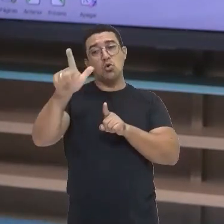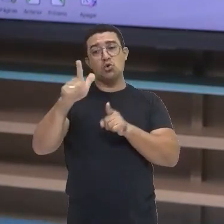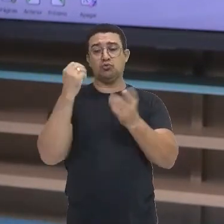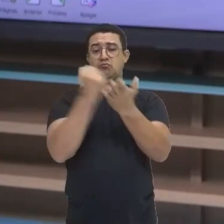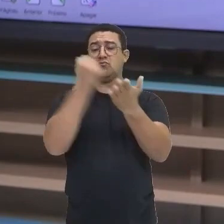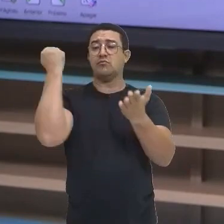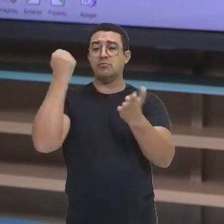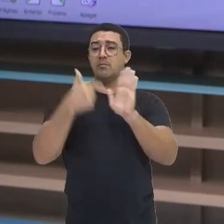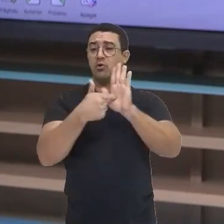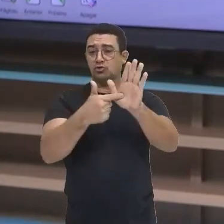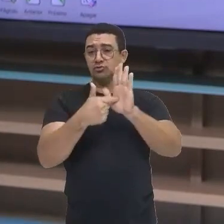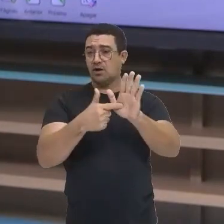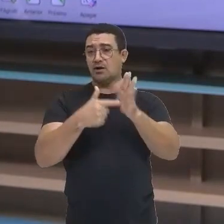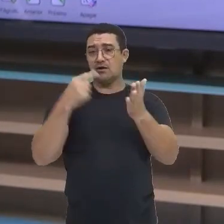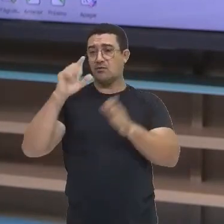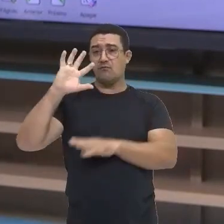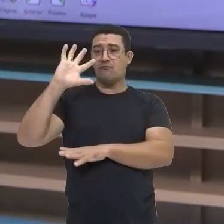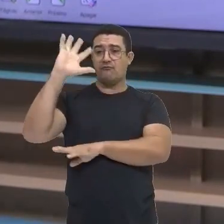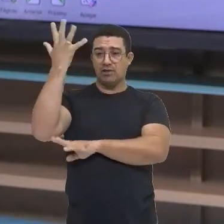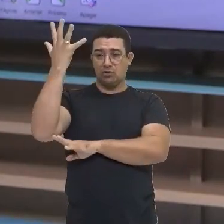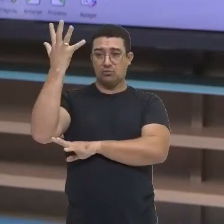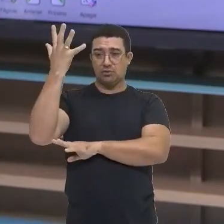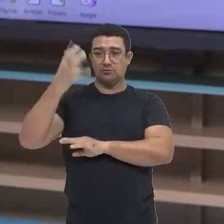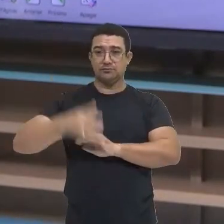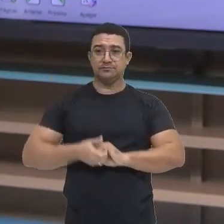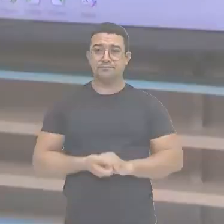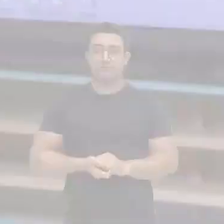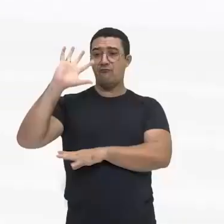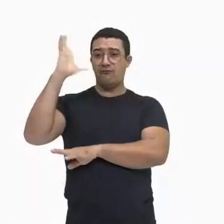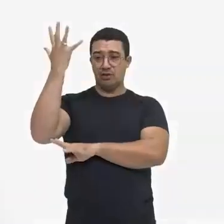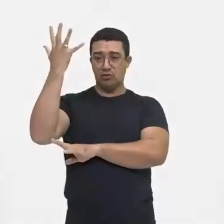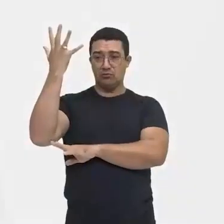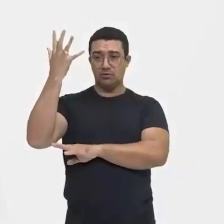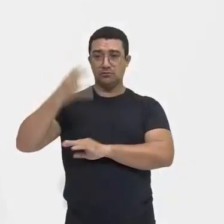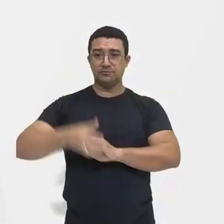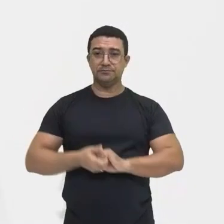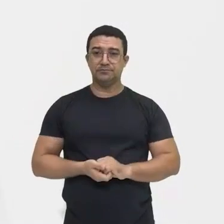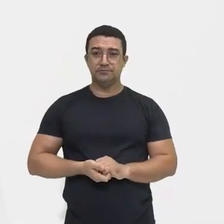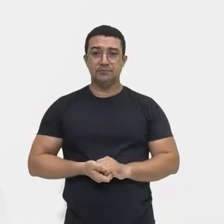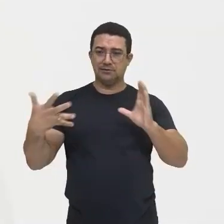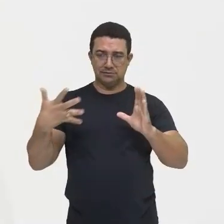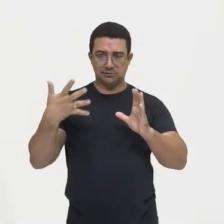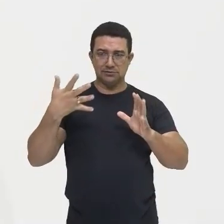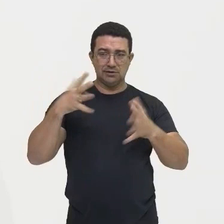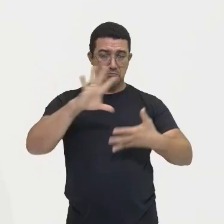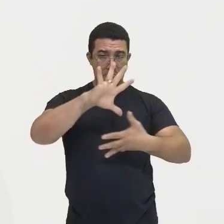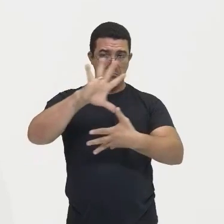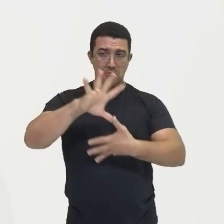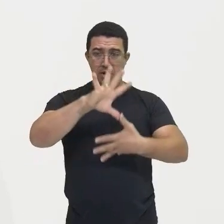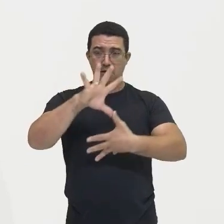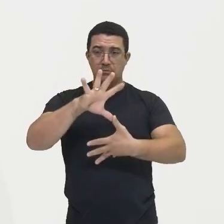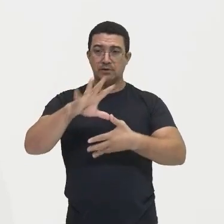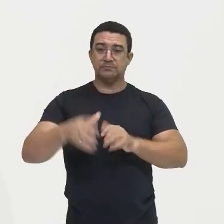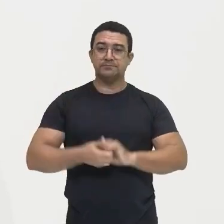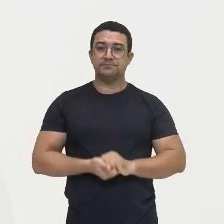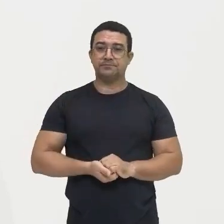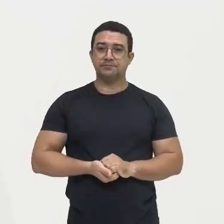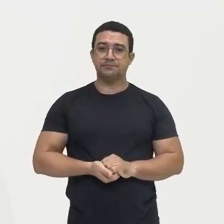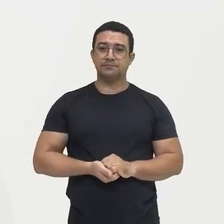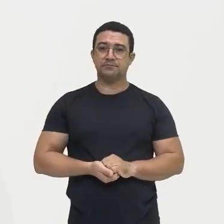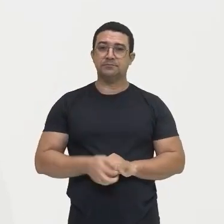que eu estou trabalhando, certo? Vamos lá ao outro elemento do mapa. Nós temos também, além da legenda,